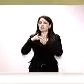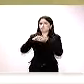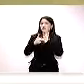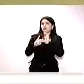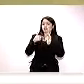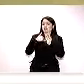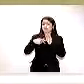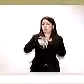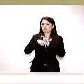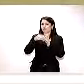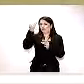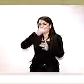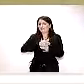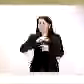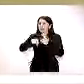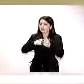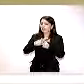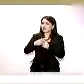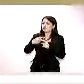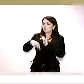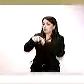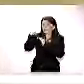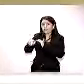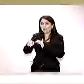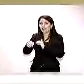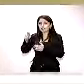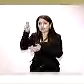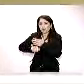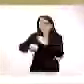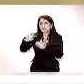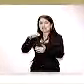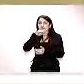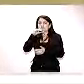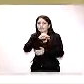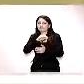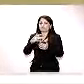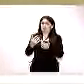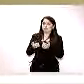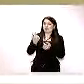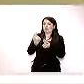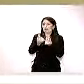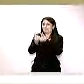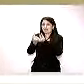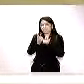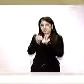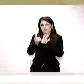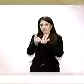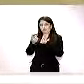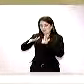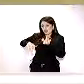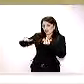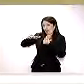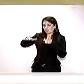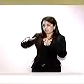mas aí logo depois ela própria foi recontratada de forma emergencial e não estou comprovado a compatibilidade de preços com os praticados no